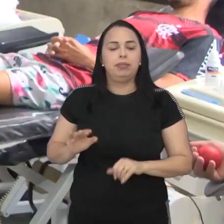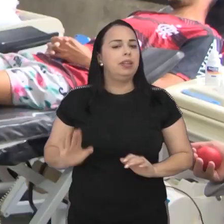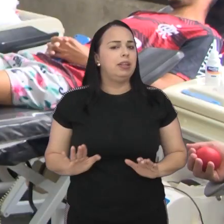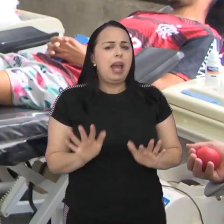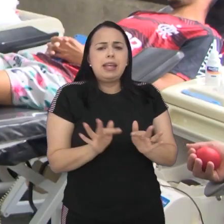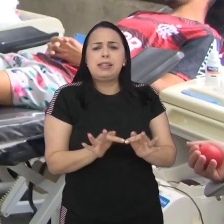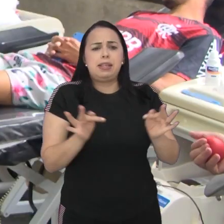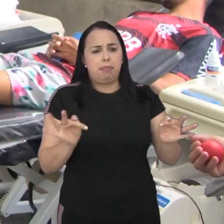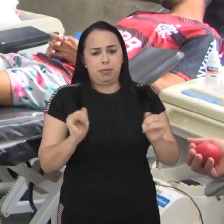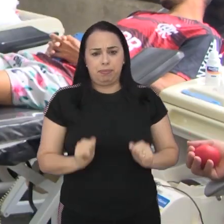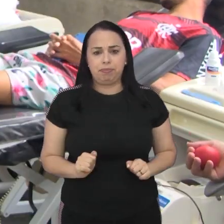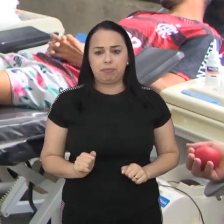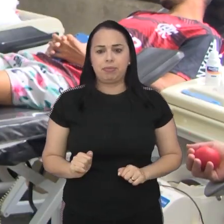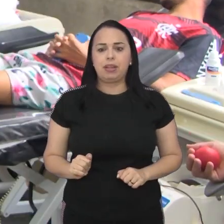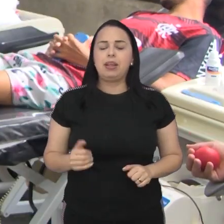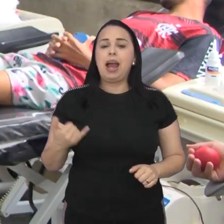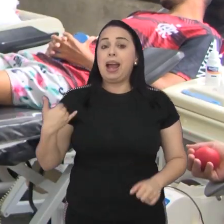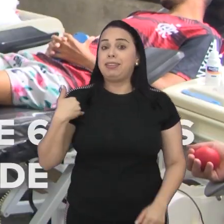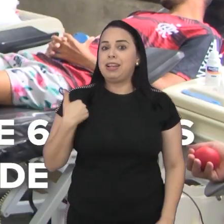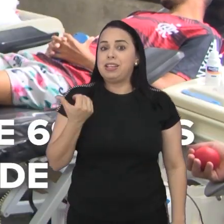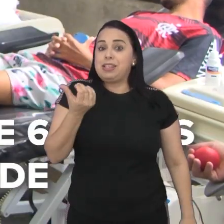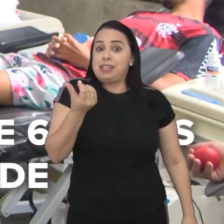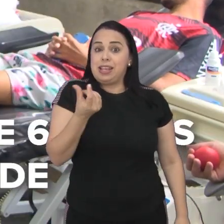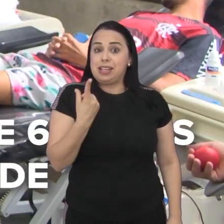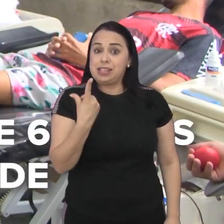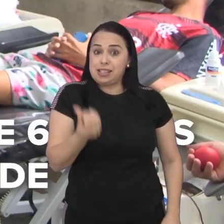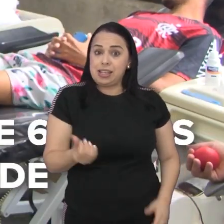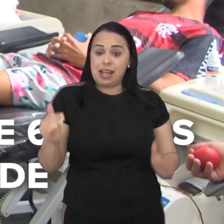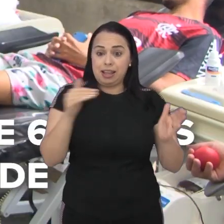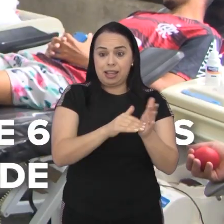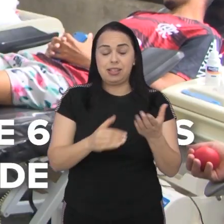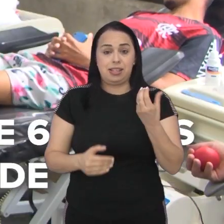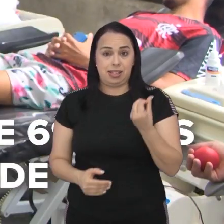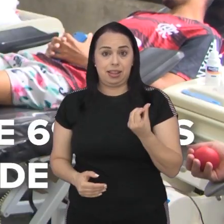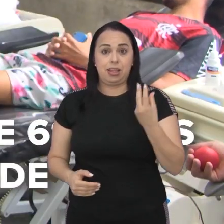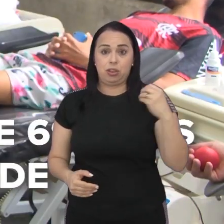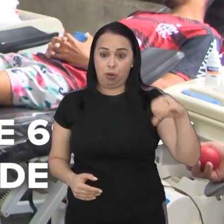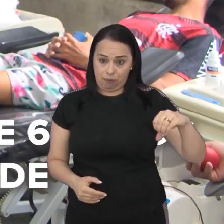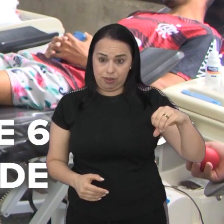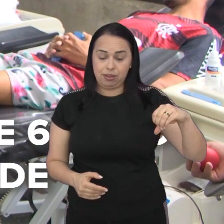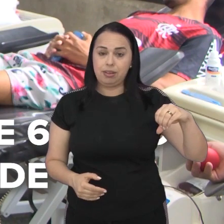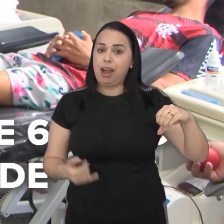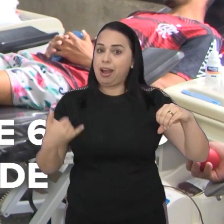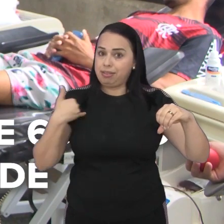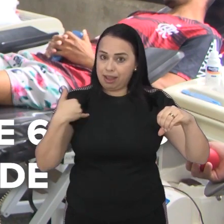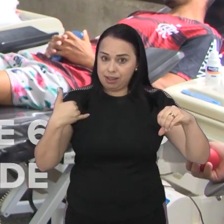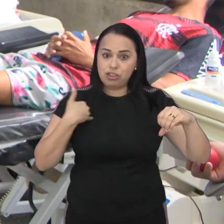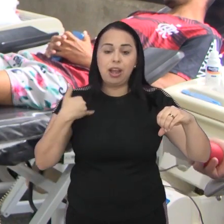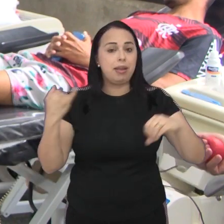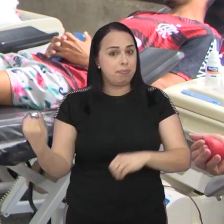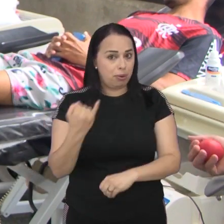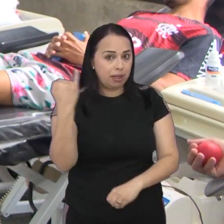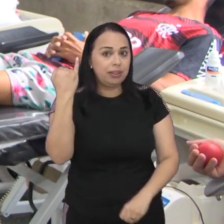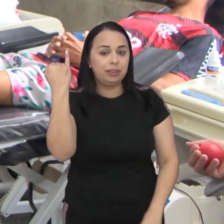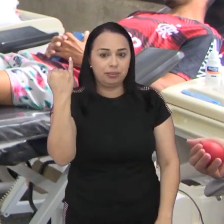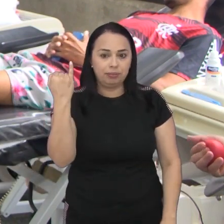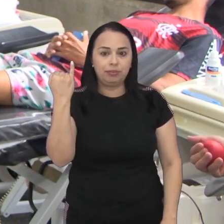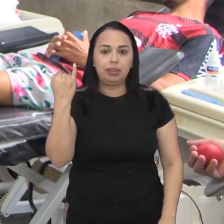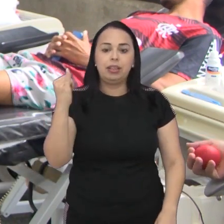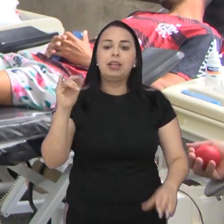dicas. Na verdade, doar sangue é muito simples. A pessoa deve ter entre 16 e 69 anos. Nessa questão da idade é fundamental a